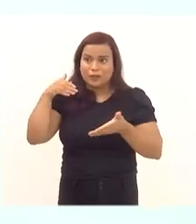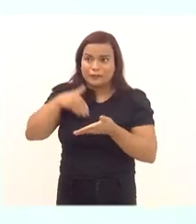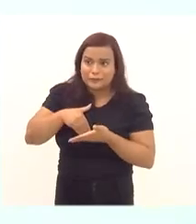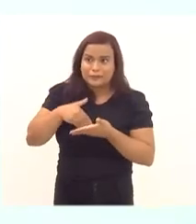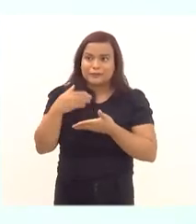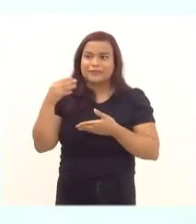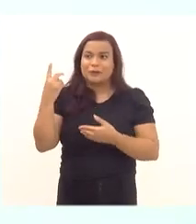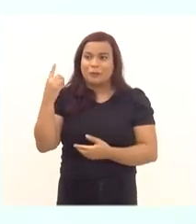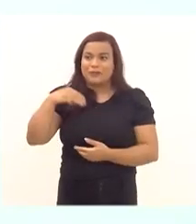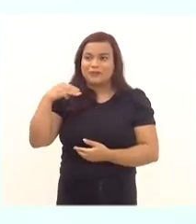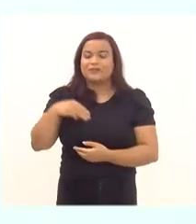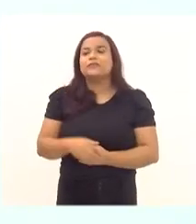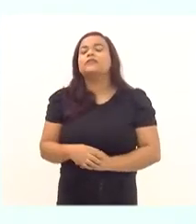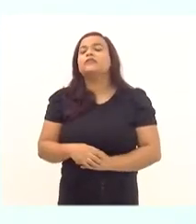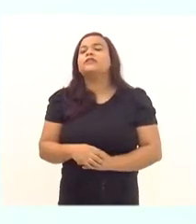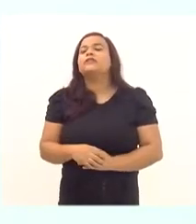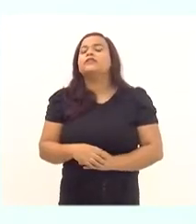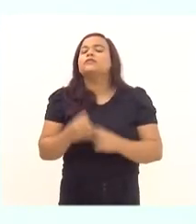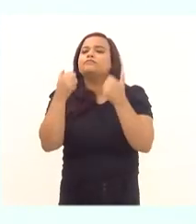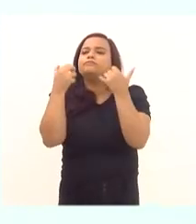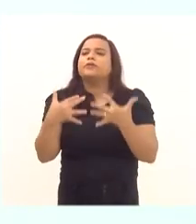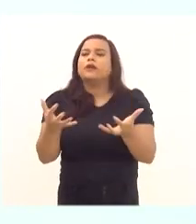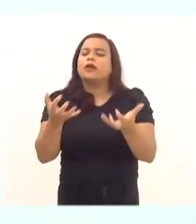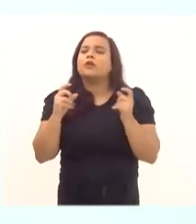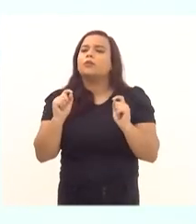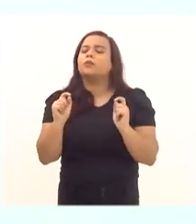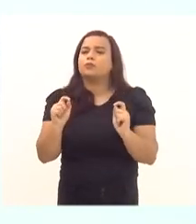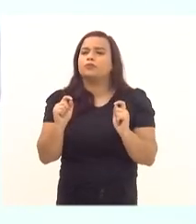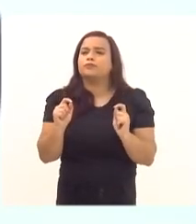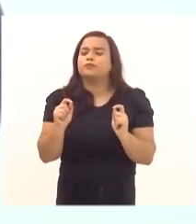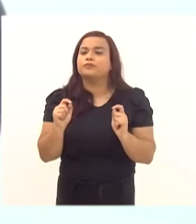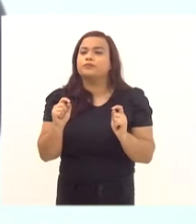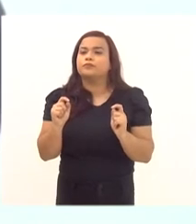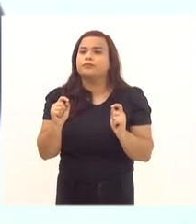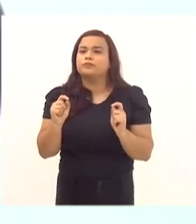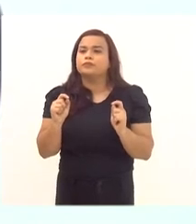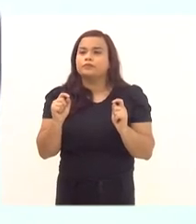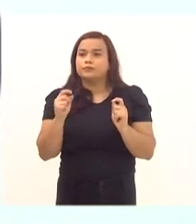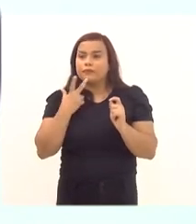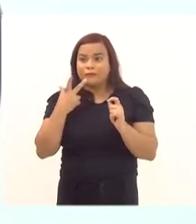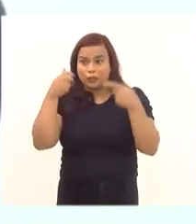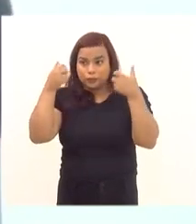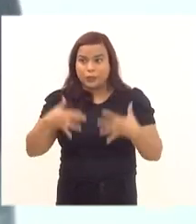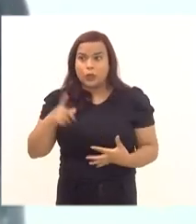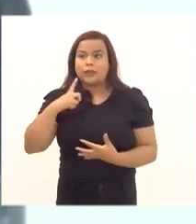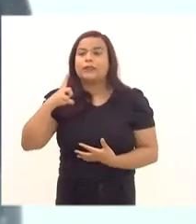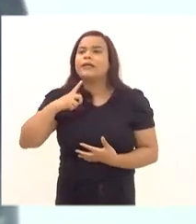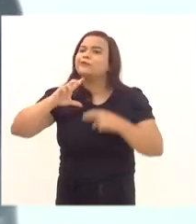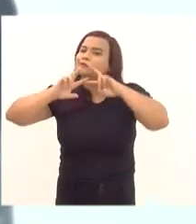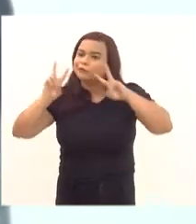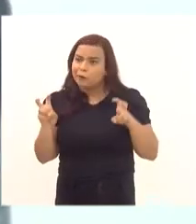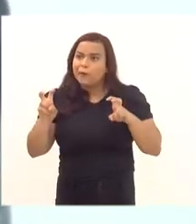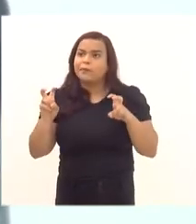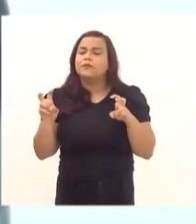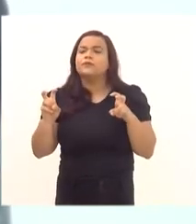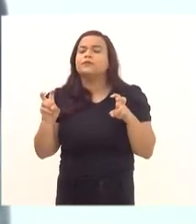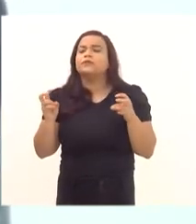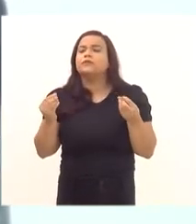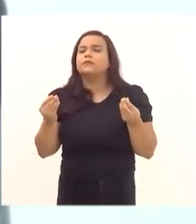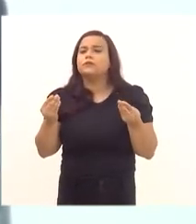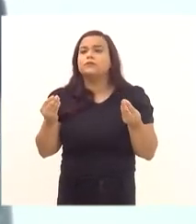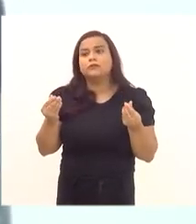meu minuto final eu quero dizer O que é foi falado também sobre a questão dos